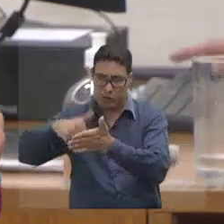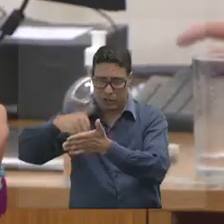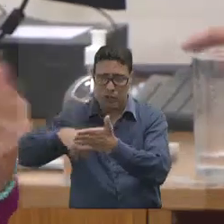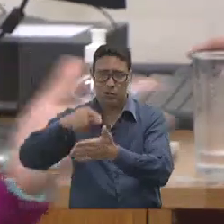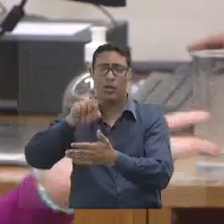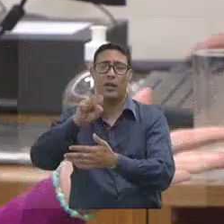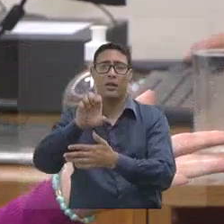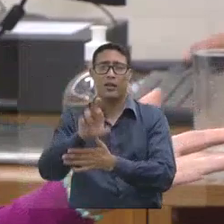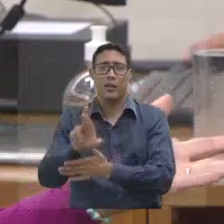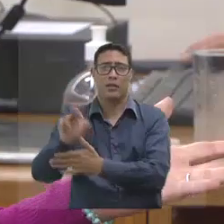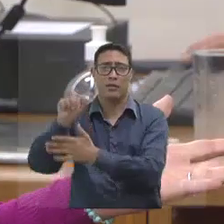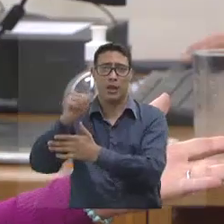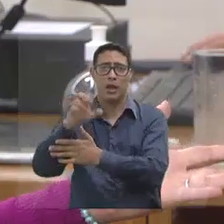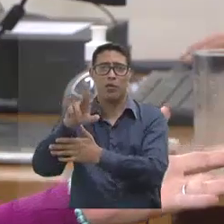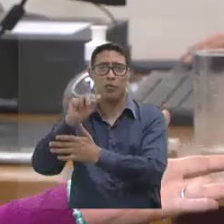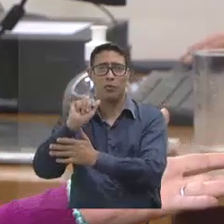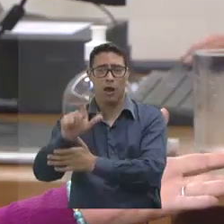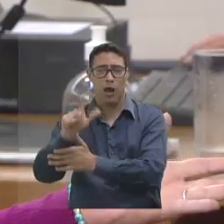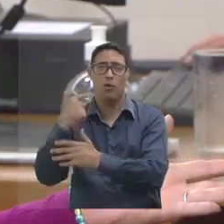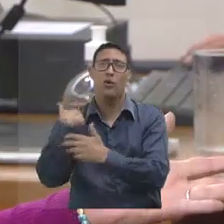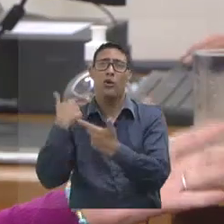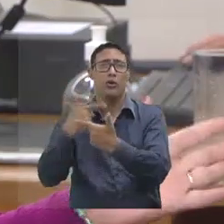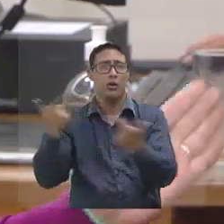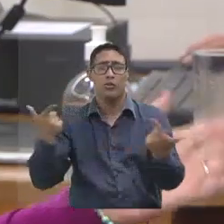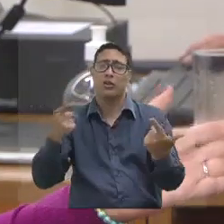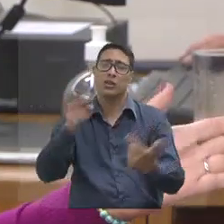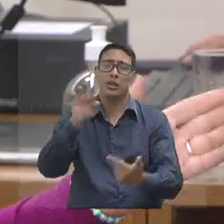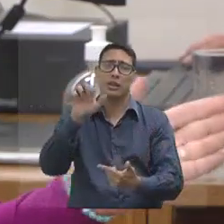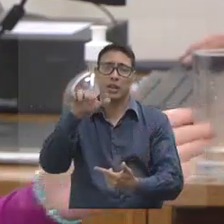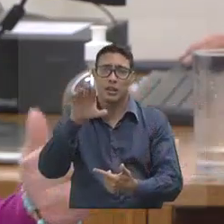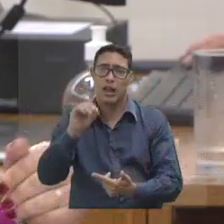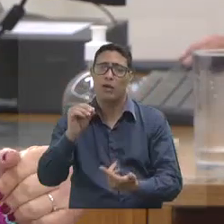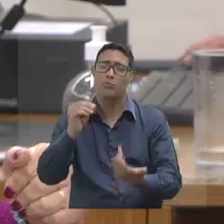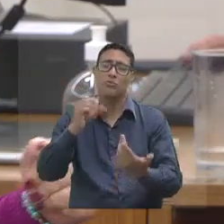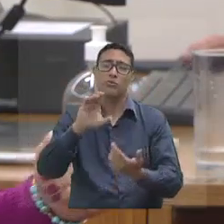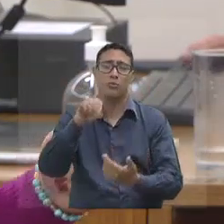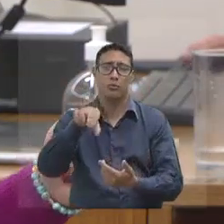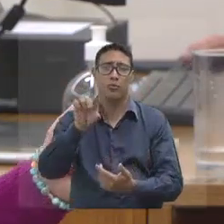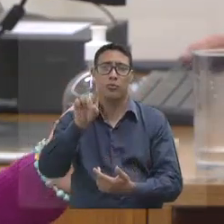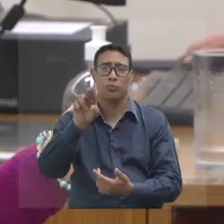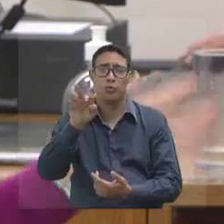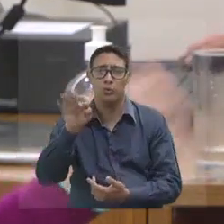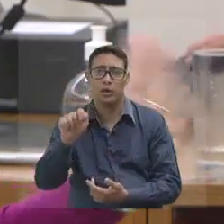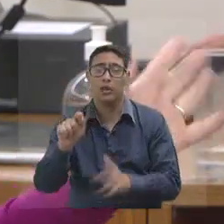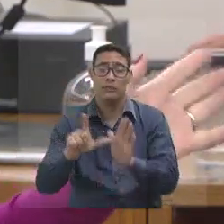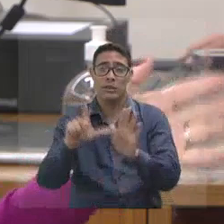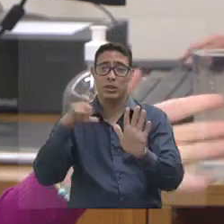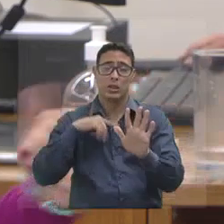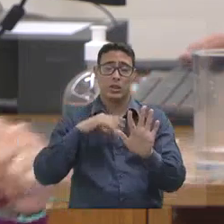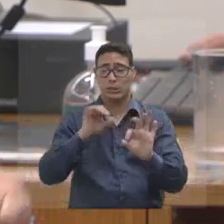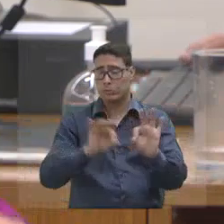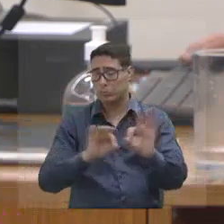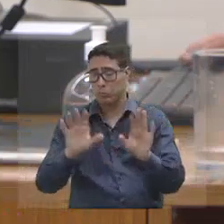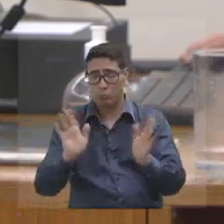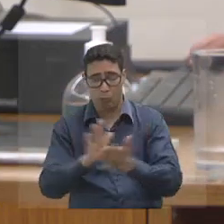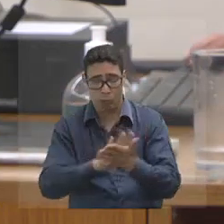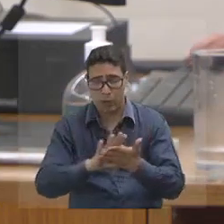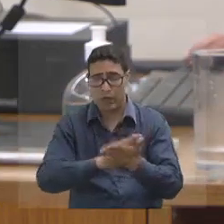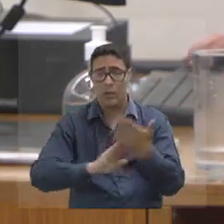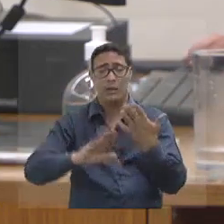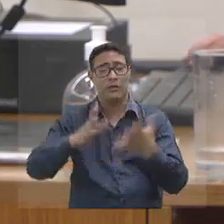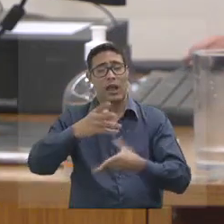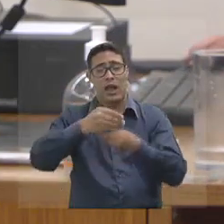Curral por termo de ajustamento de Conduta sem que os procedimentos pudessem ter sido tomados com aditivos a